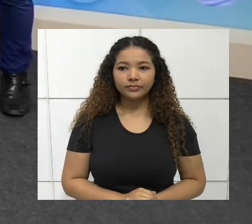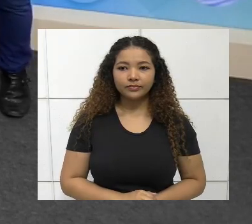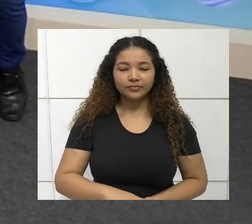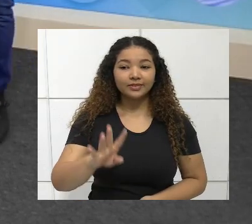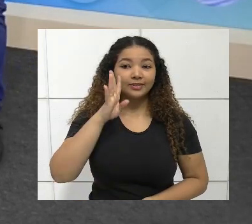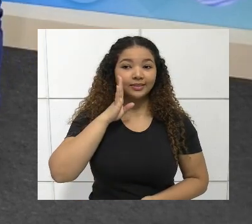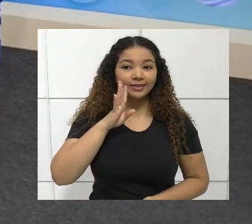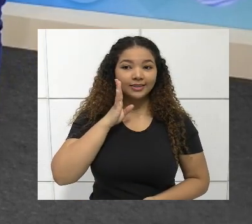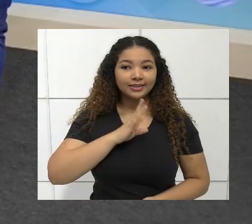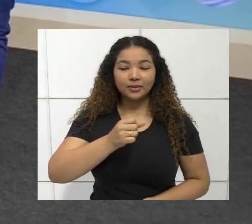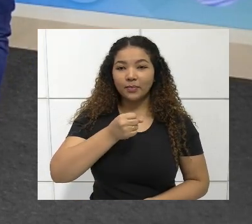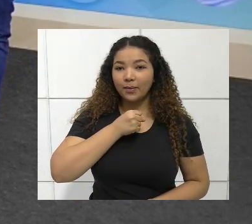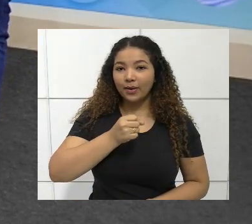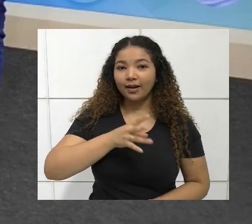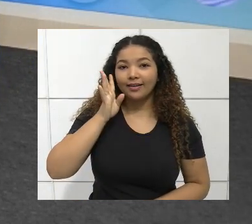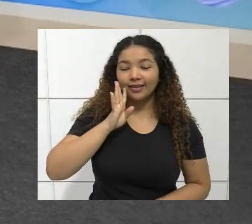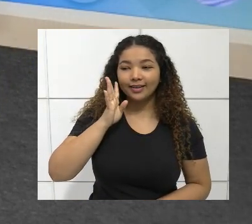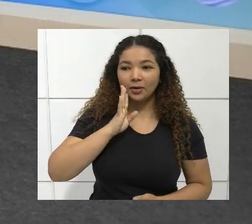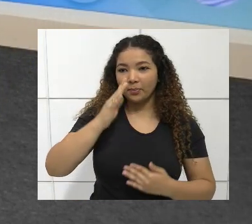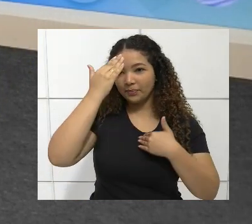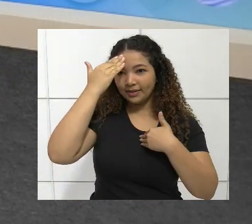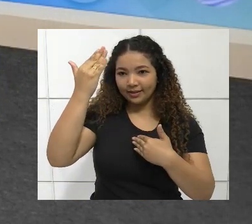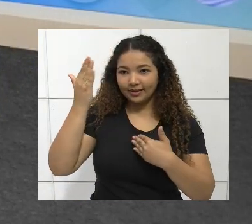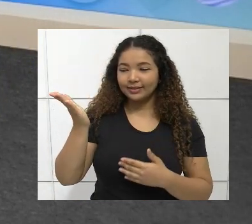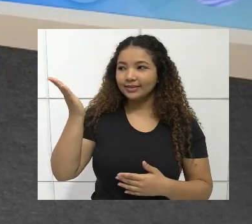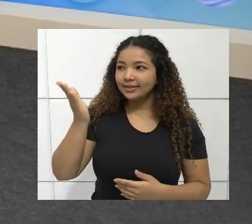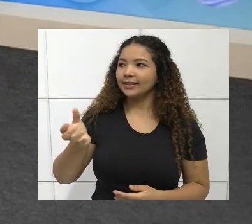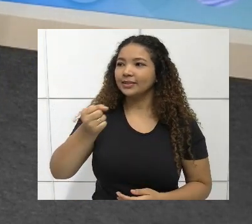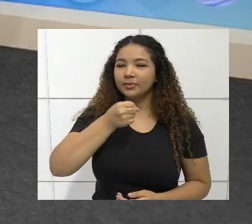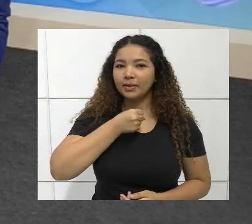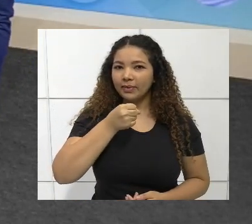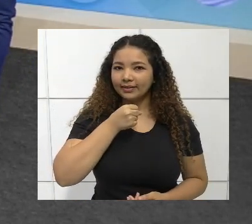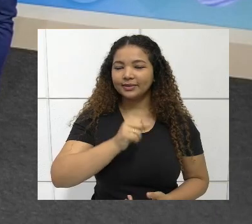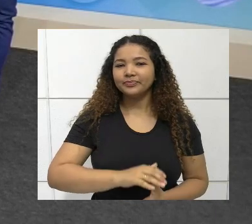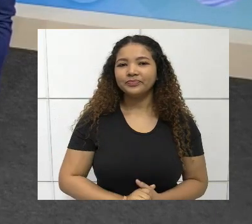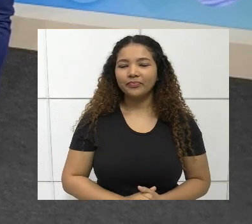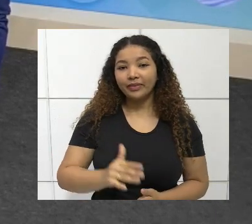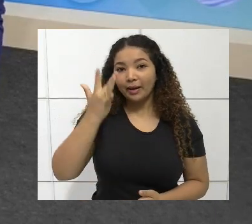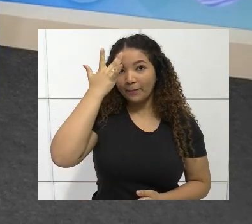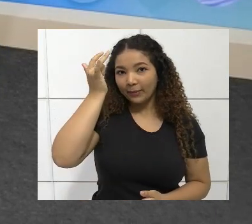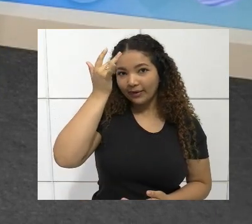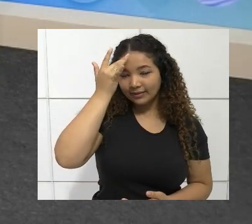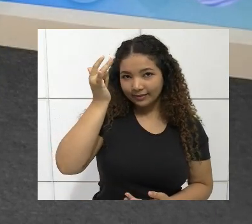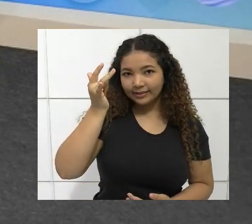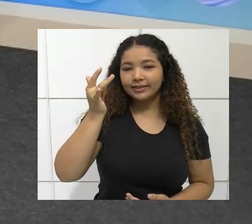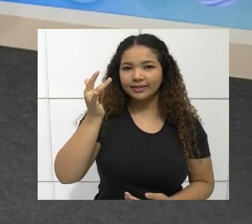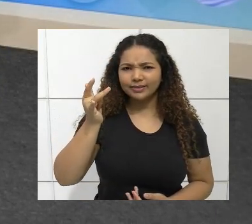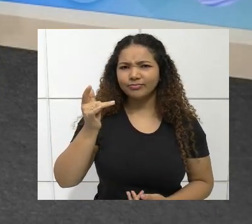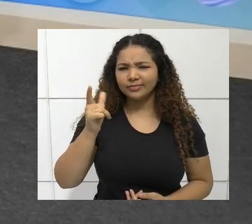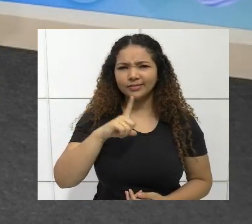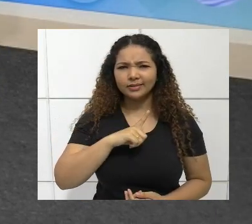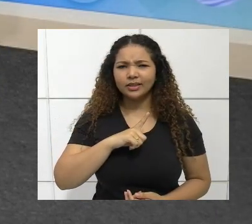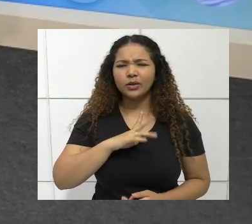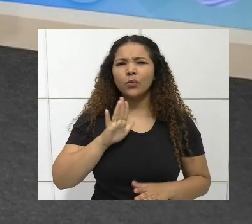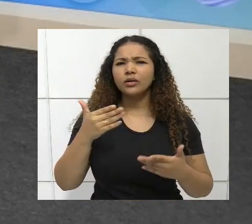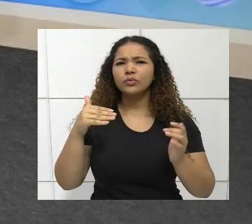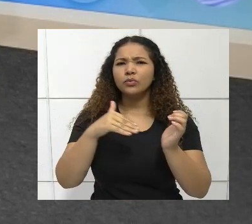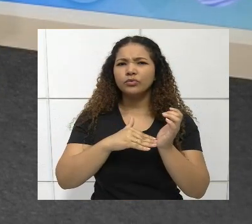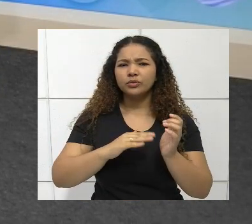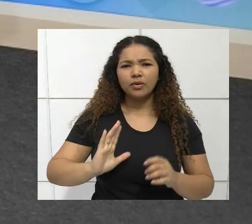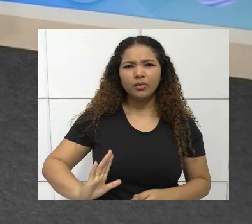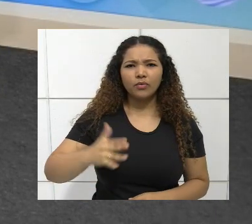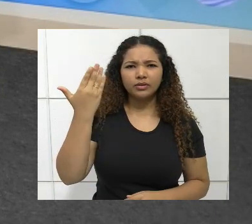Legal, hein? Que reportagem muito bacana. Obrigado aí pela matéria, Yane Farias. Amanhã, o último aconteceu quando?